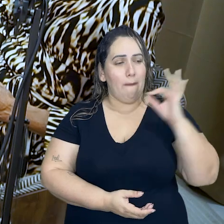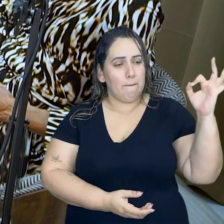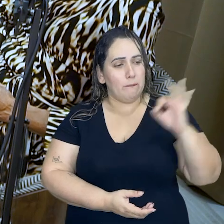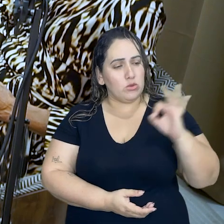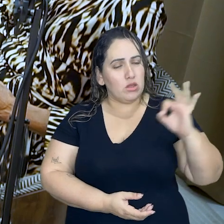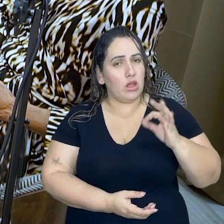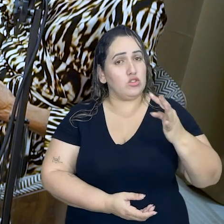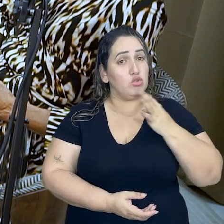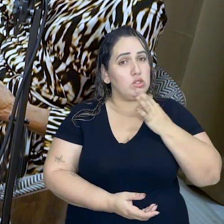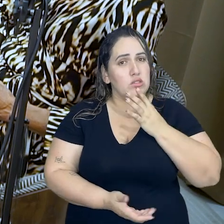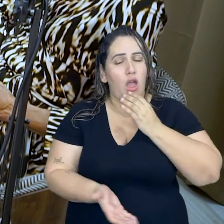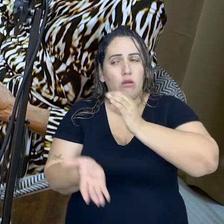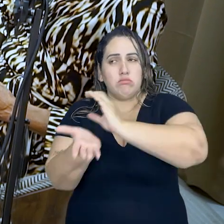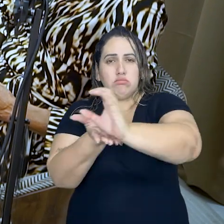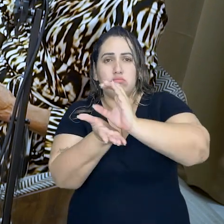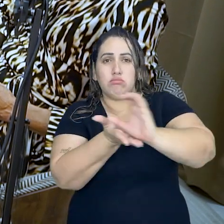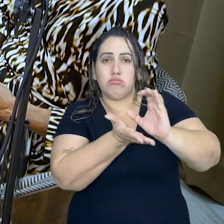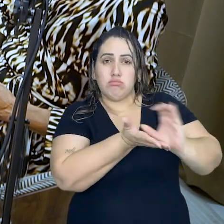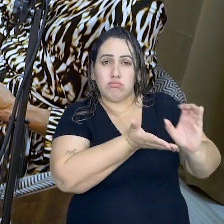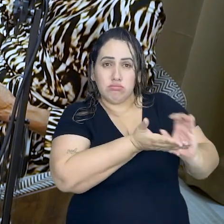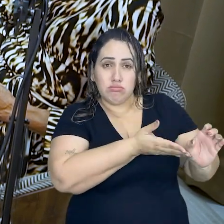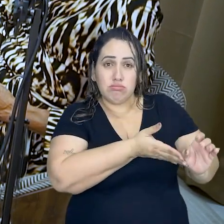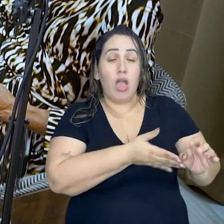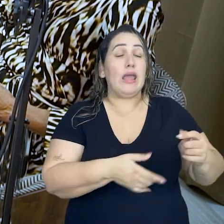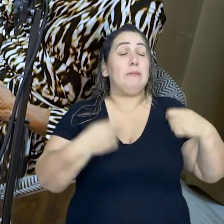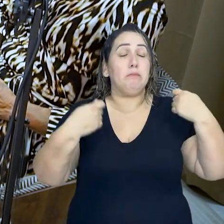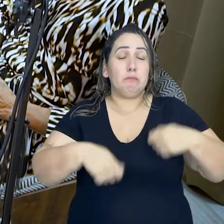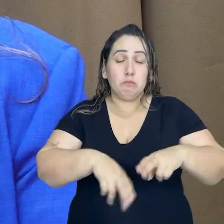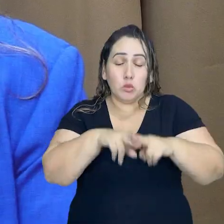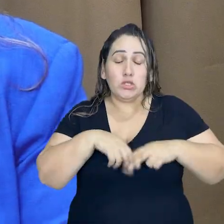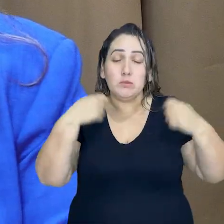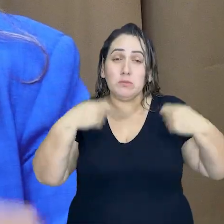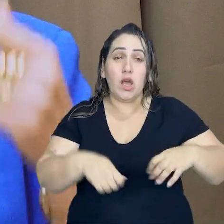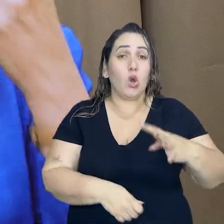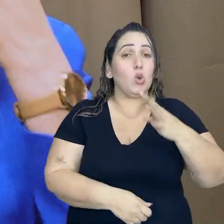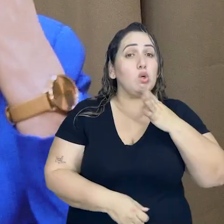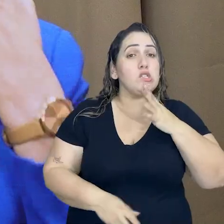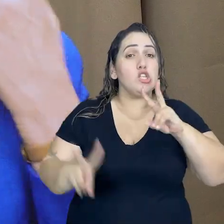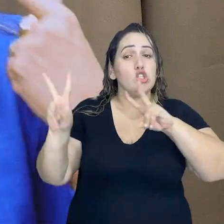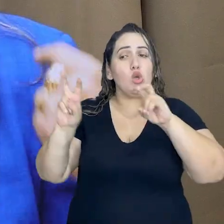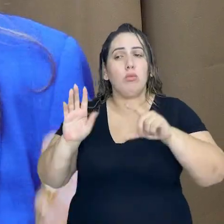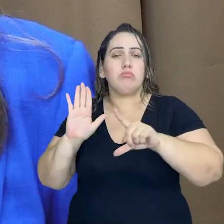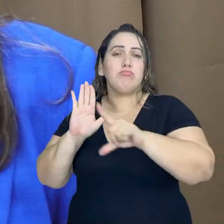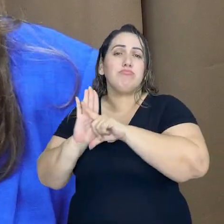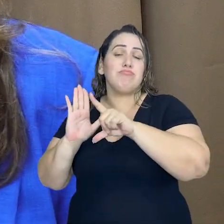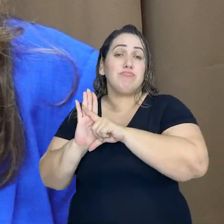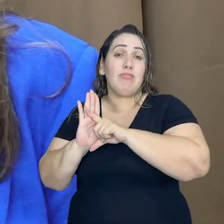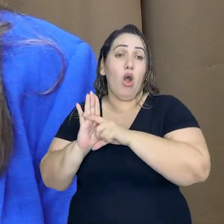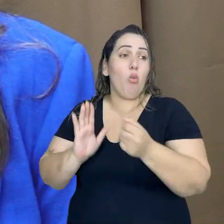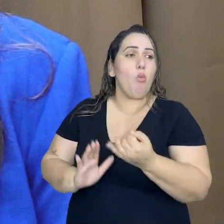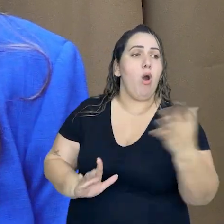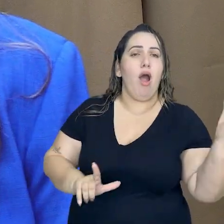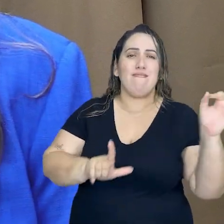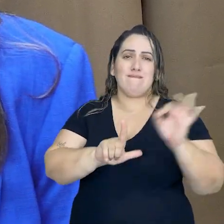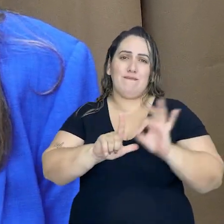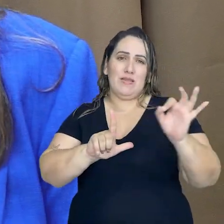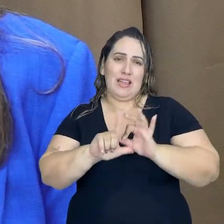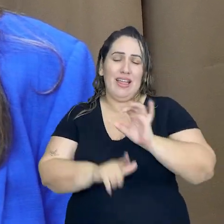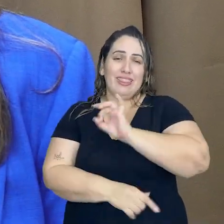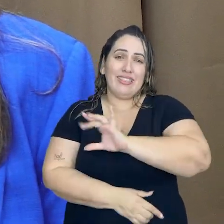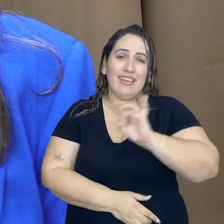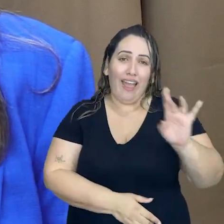a legislação diz sobre as cotas. Isso é muito, muito importante, né?